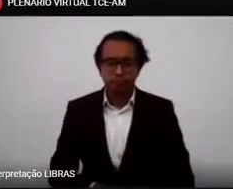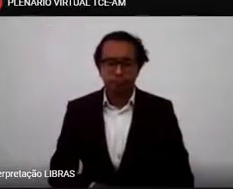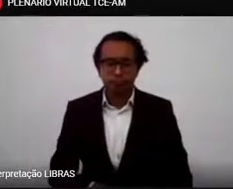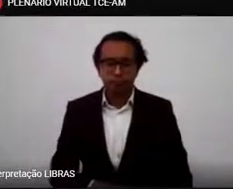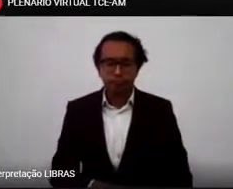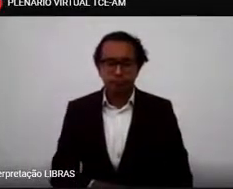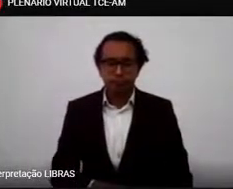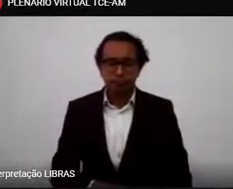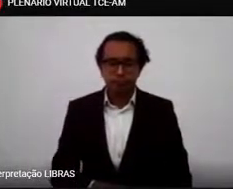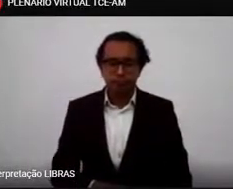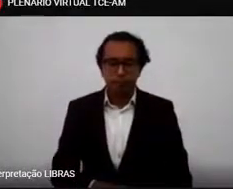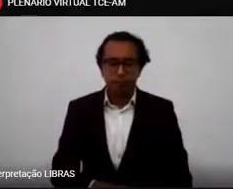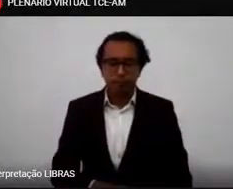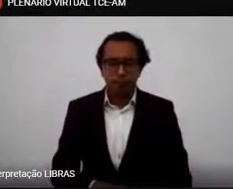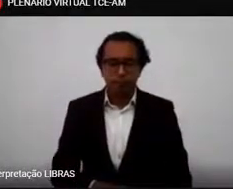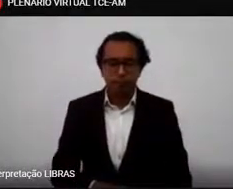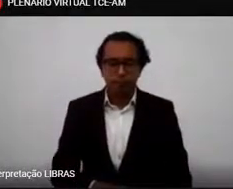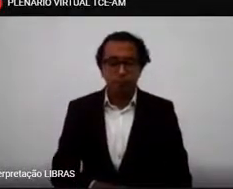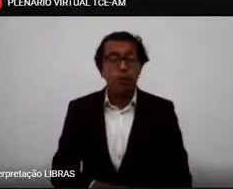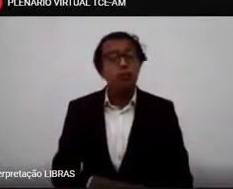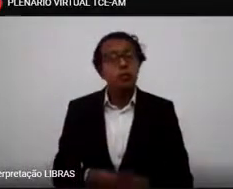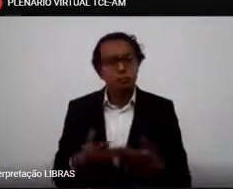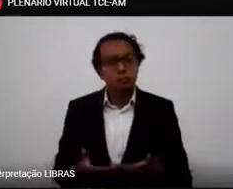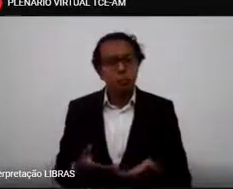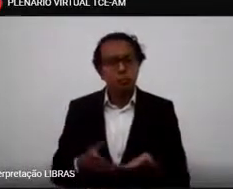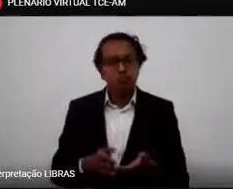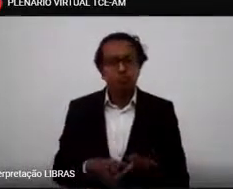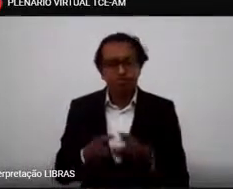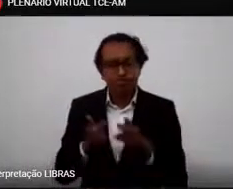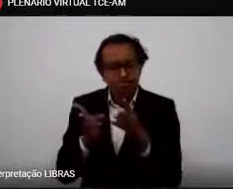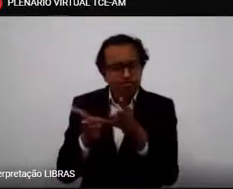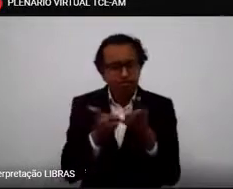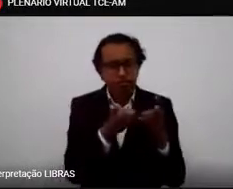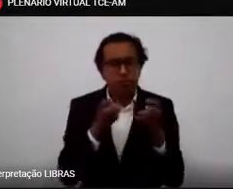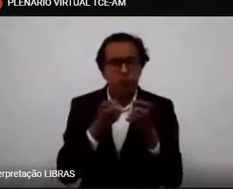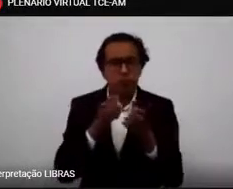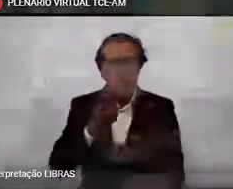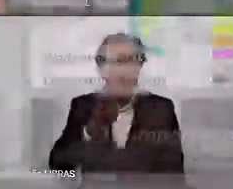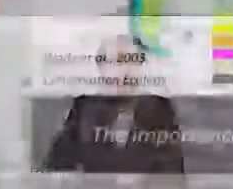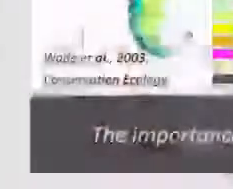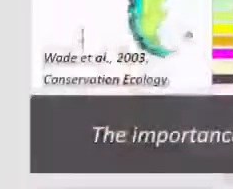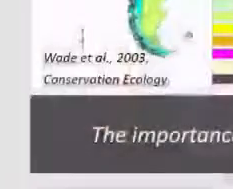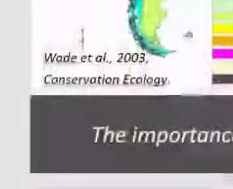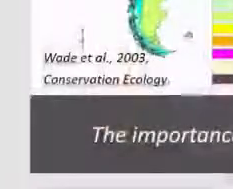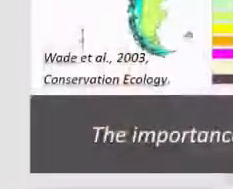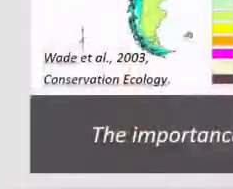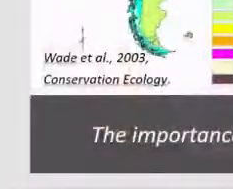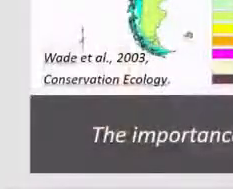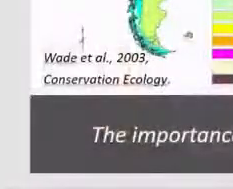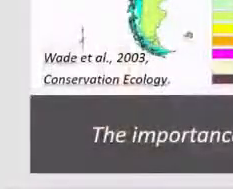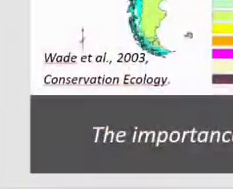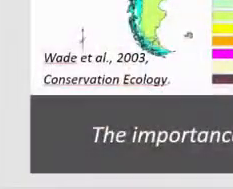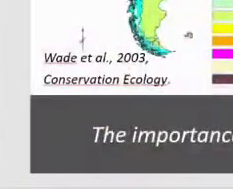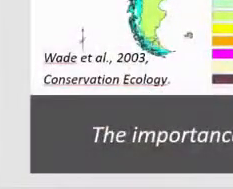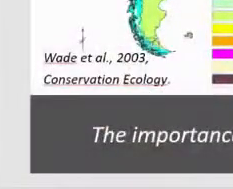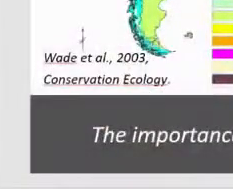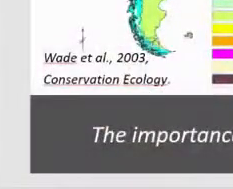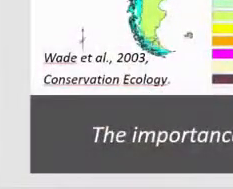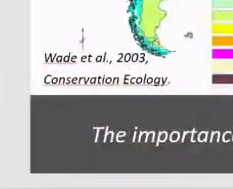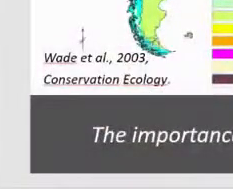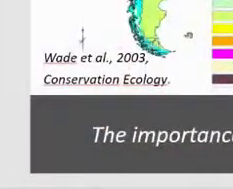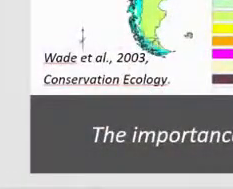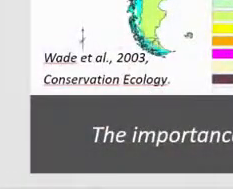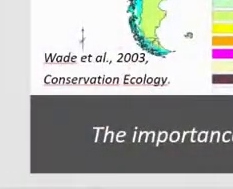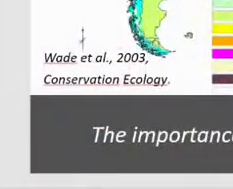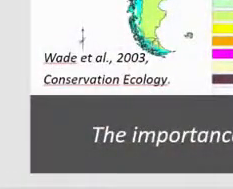E quando a gente olha os biomas, o que determina, o principal fator que determina a existência da floresta? A